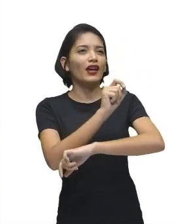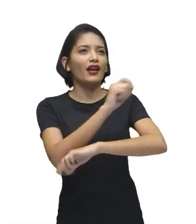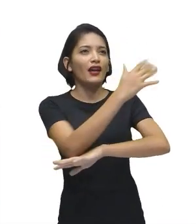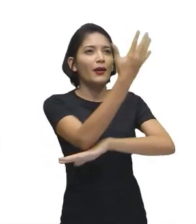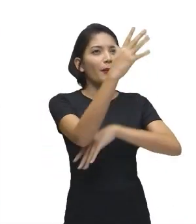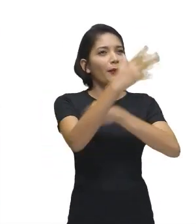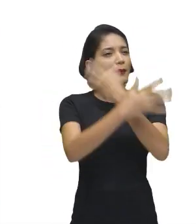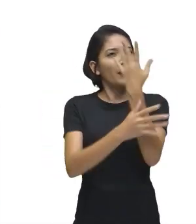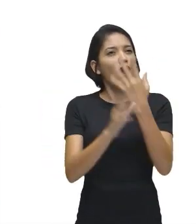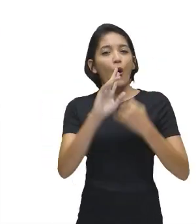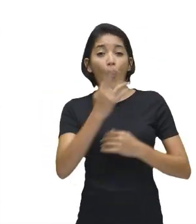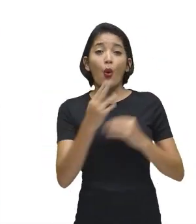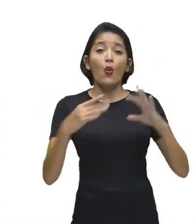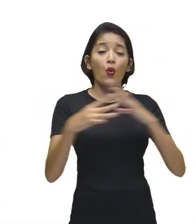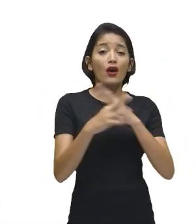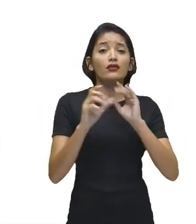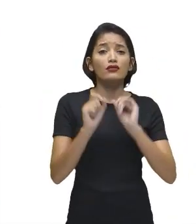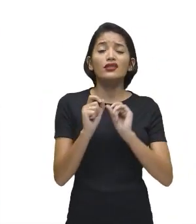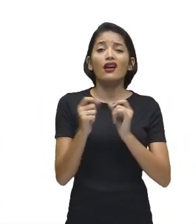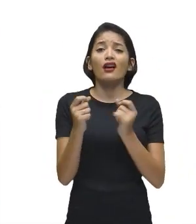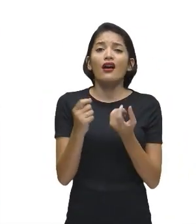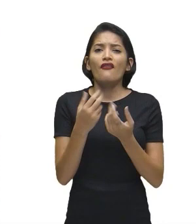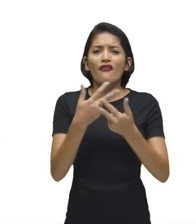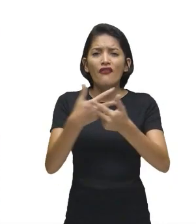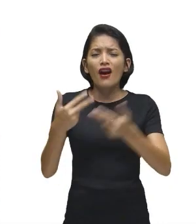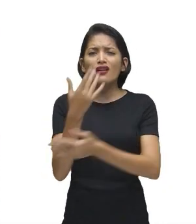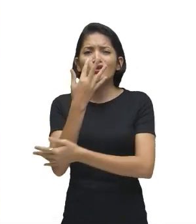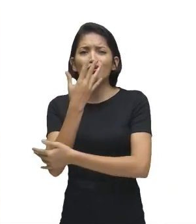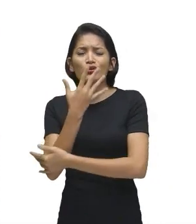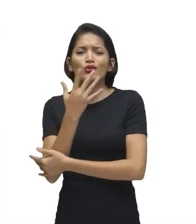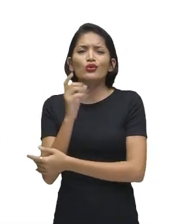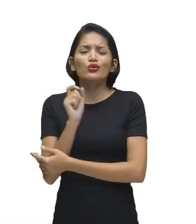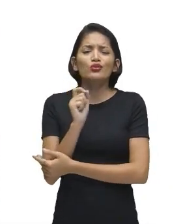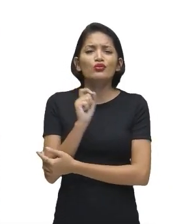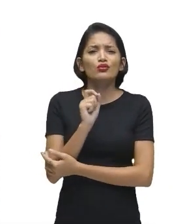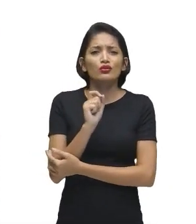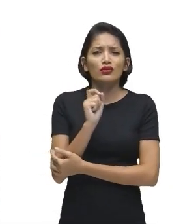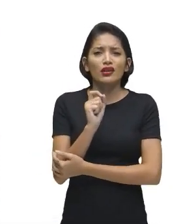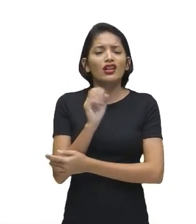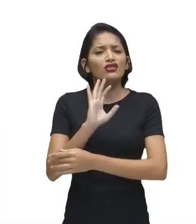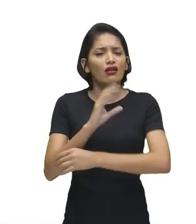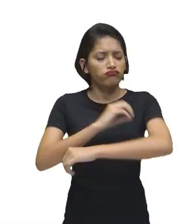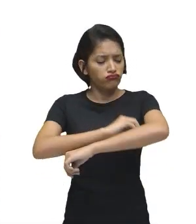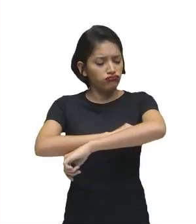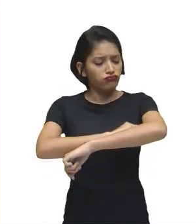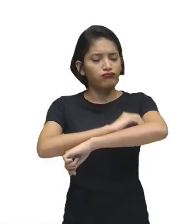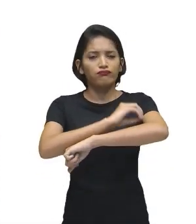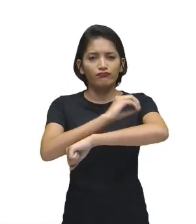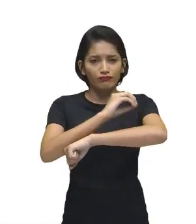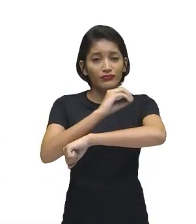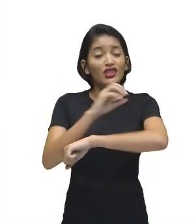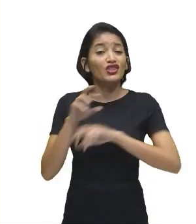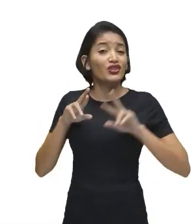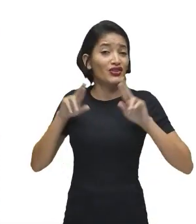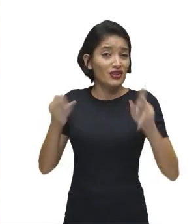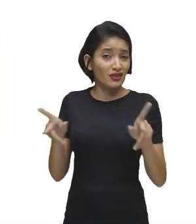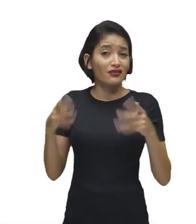paisagem, ou então uma cidade, as cores ali estão bem... Está amanhecendo, então são mais